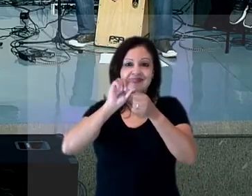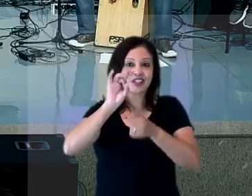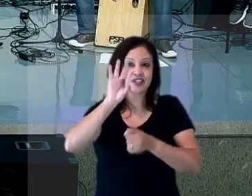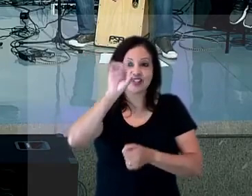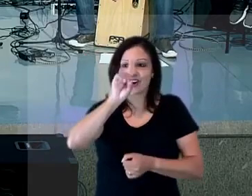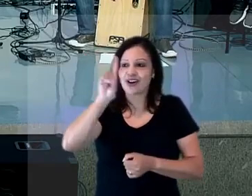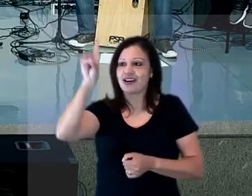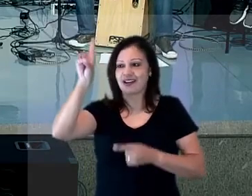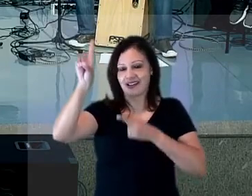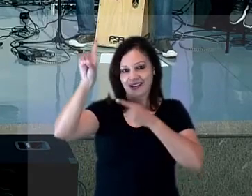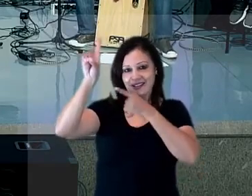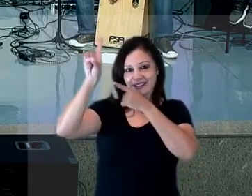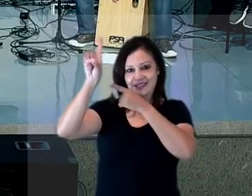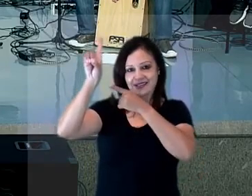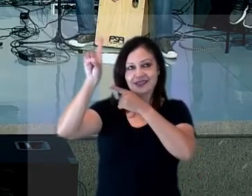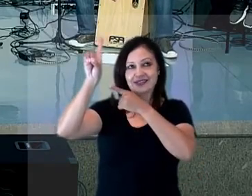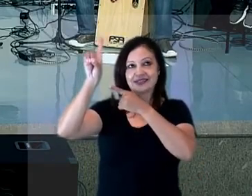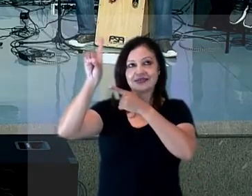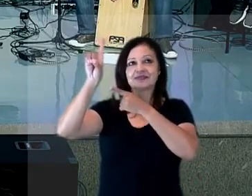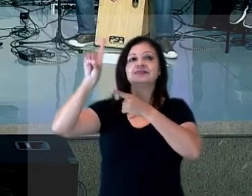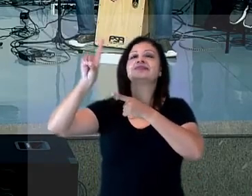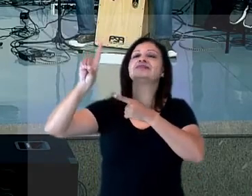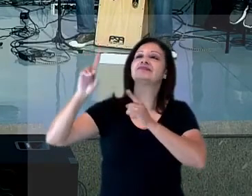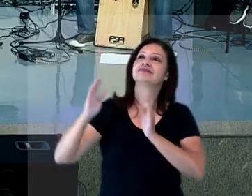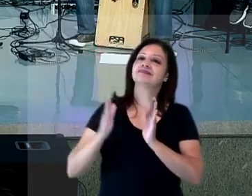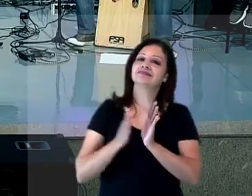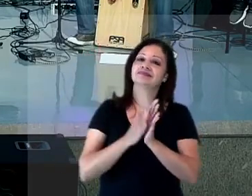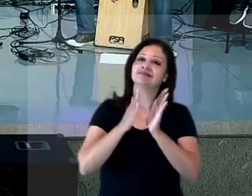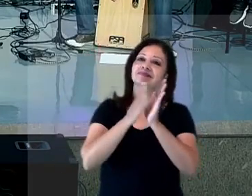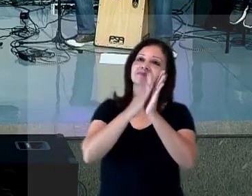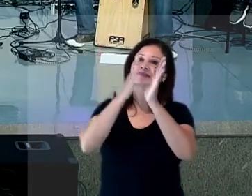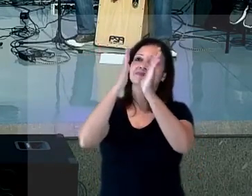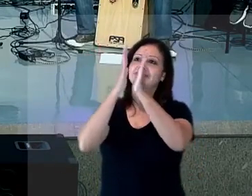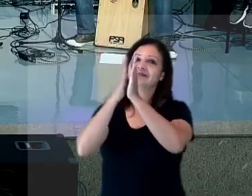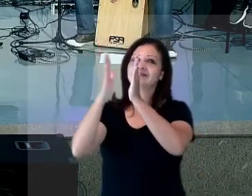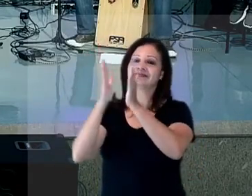ninguém. A Deus seja o